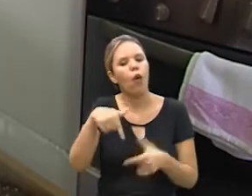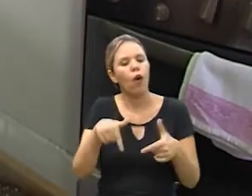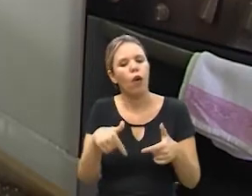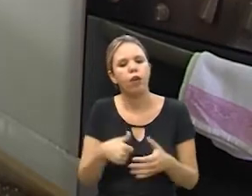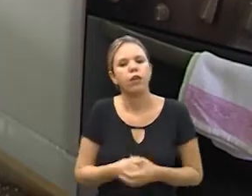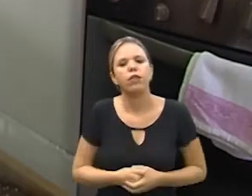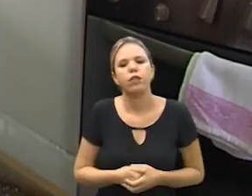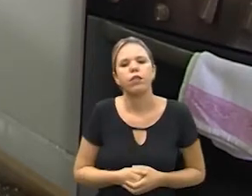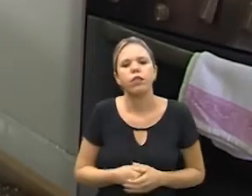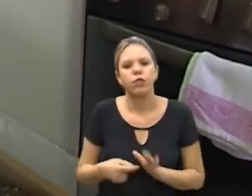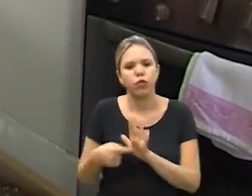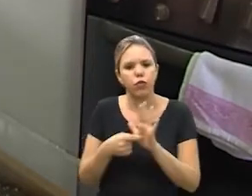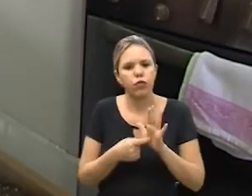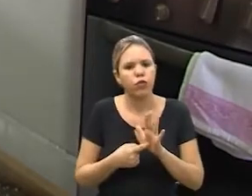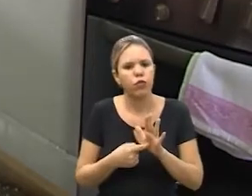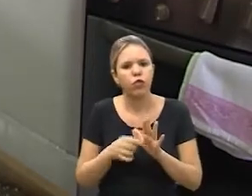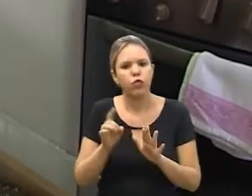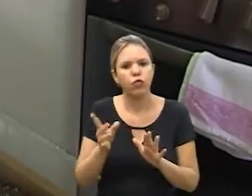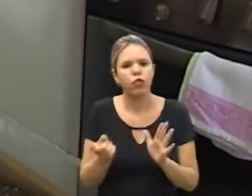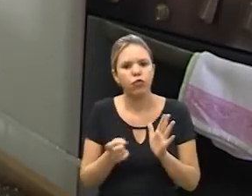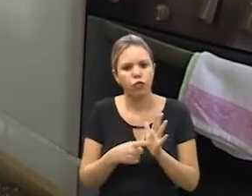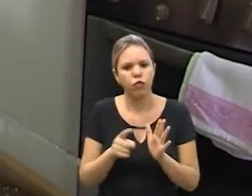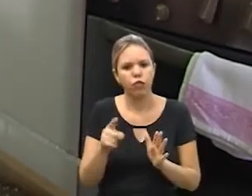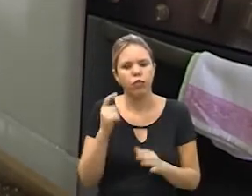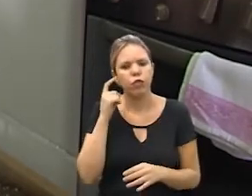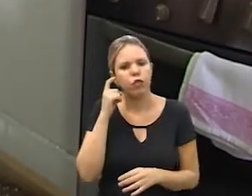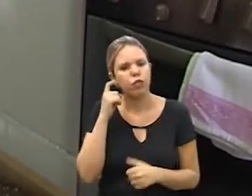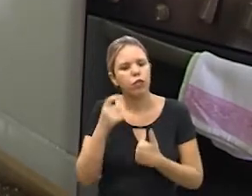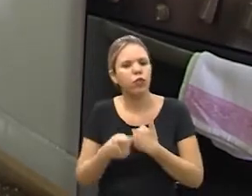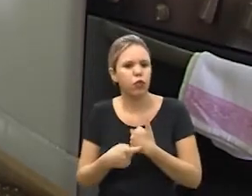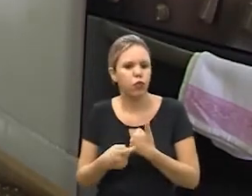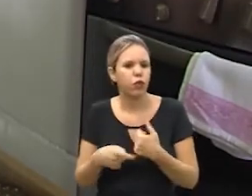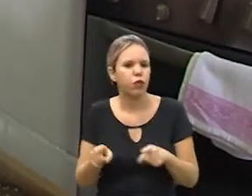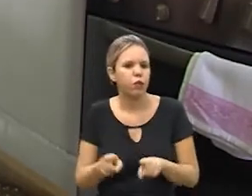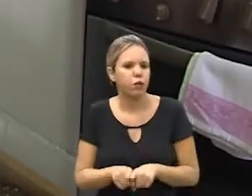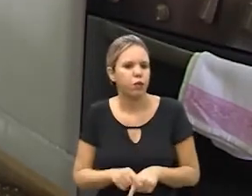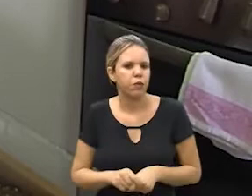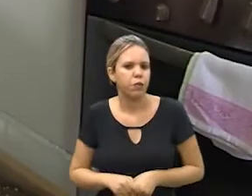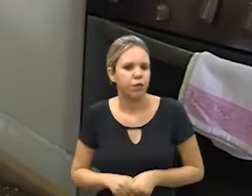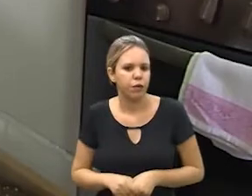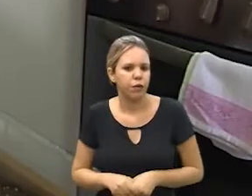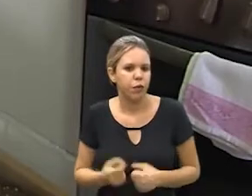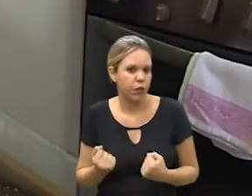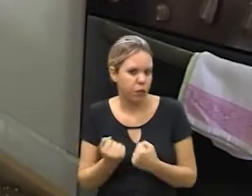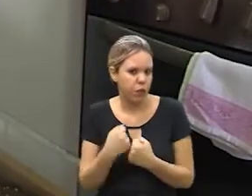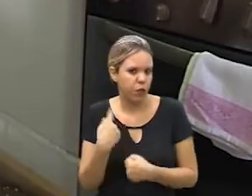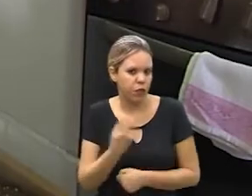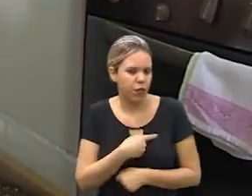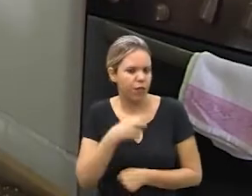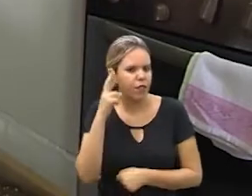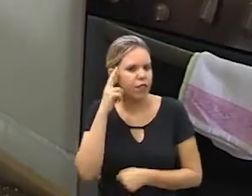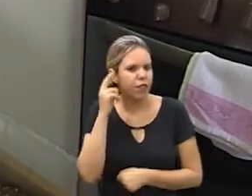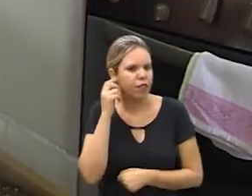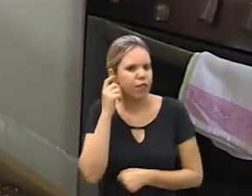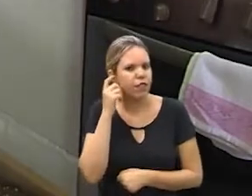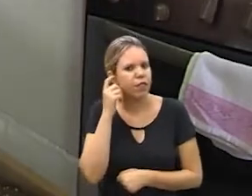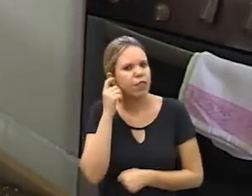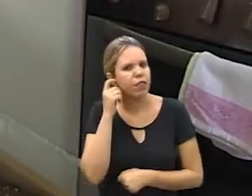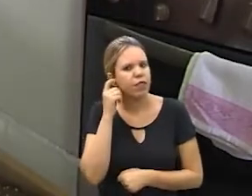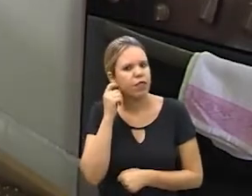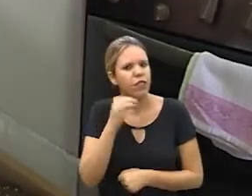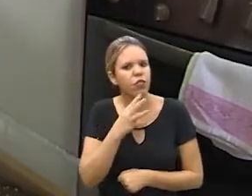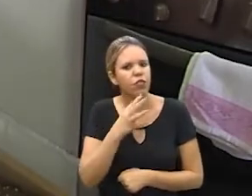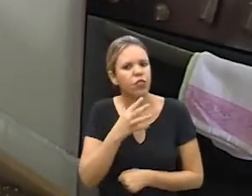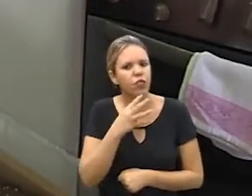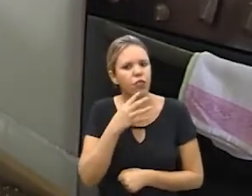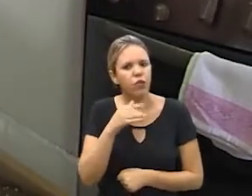nosso trabalho, das nossas apresentações, é só clicar lá. Curte também, né? Bom, sempre. Um apoio pra sempre. E